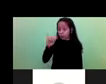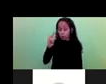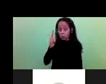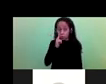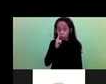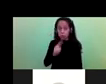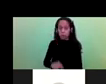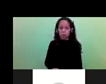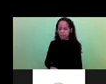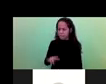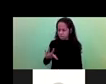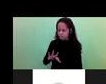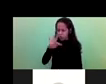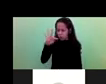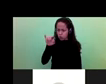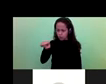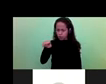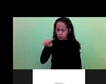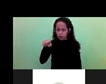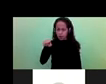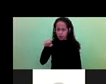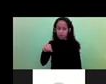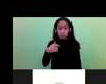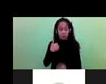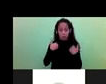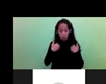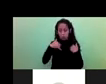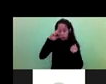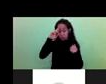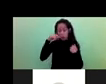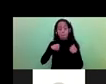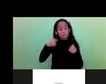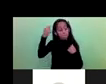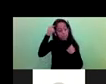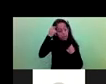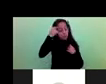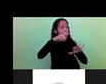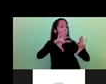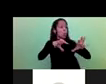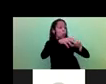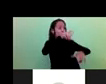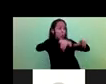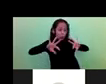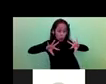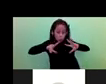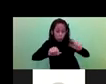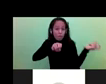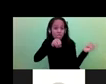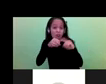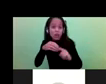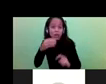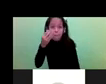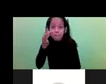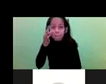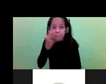não há necessidade da parte dele de que toda a equipe jurídica trabalhe presencialmente todos os